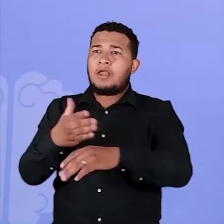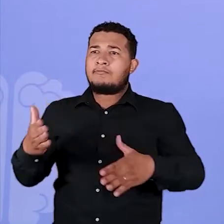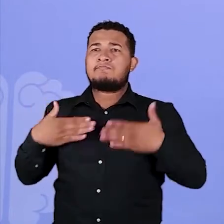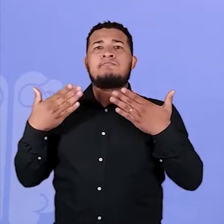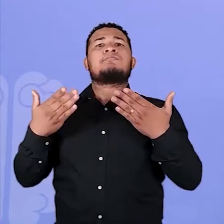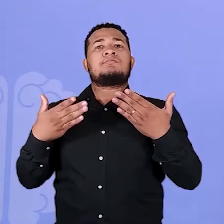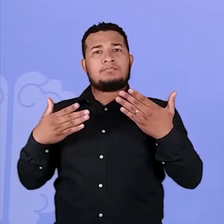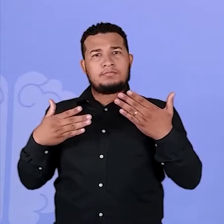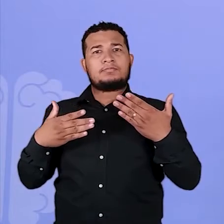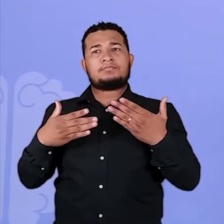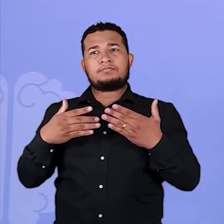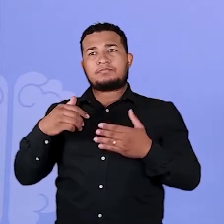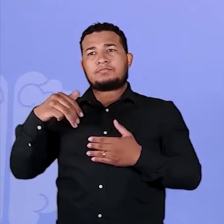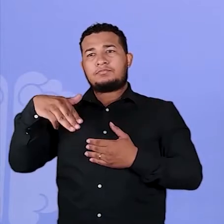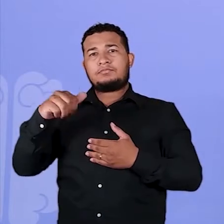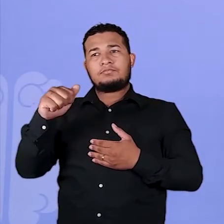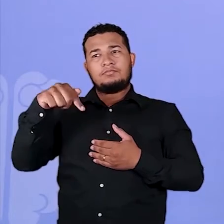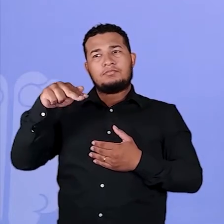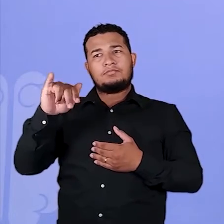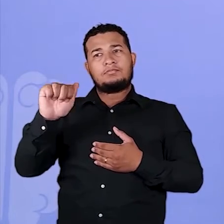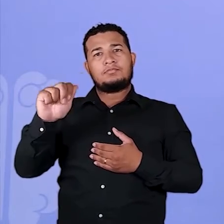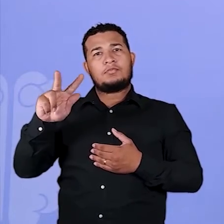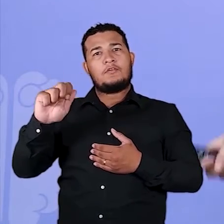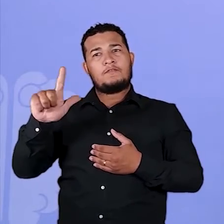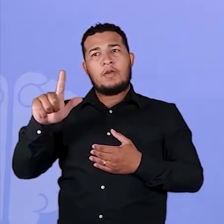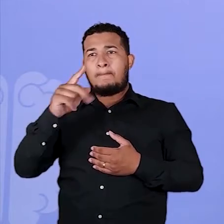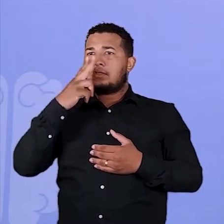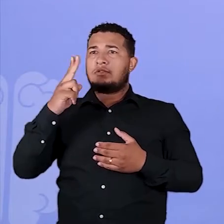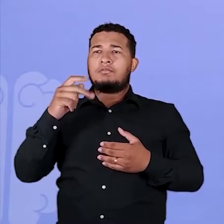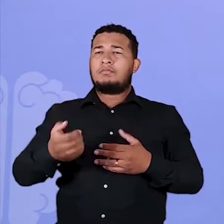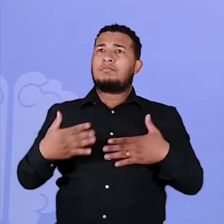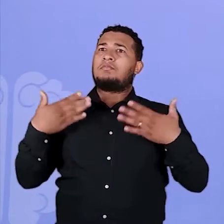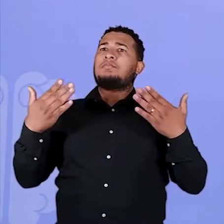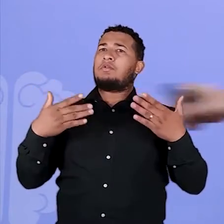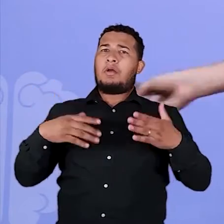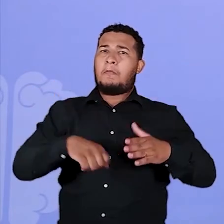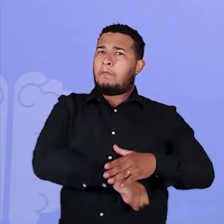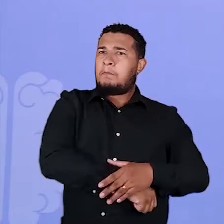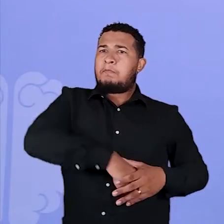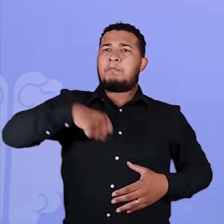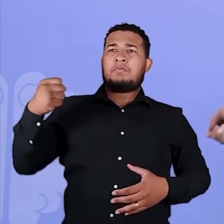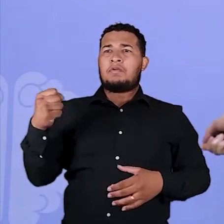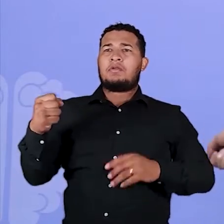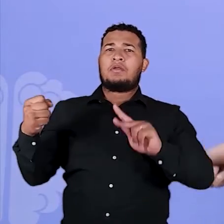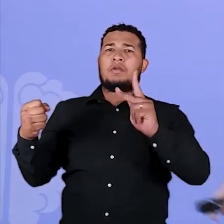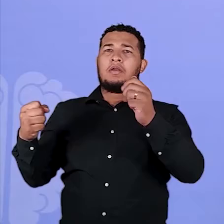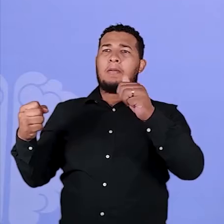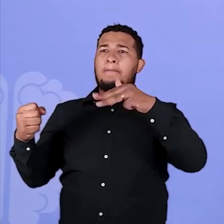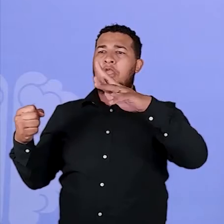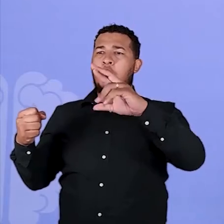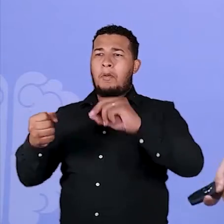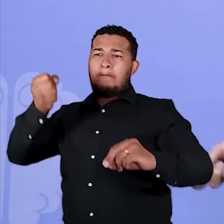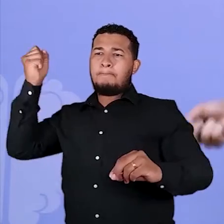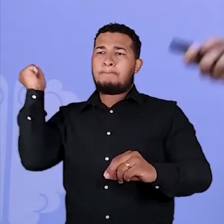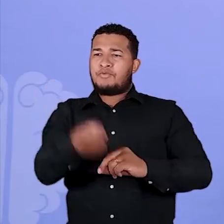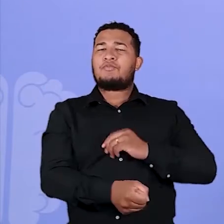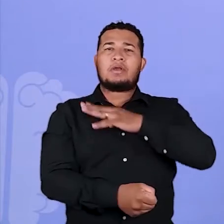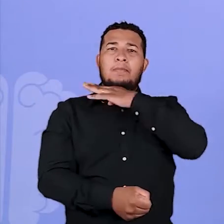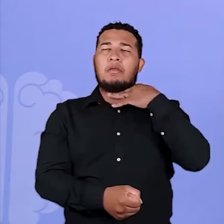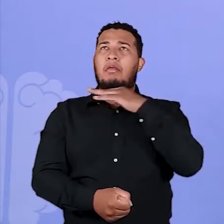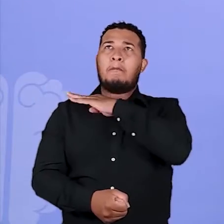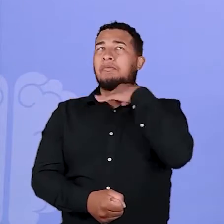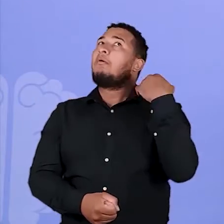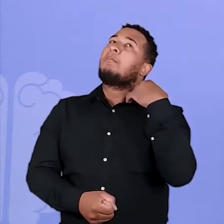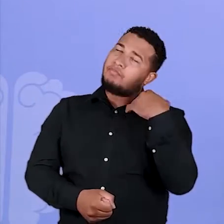colônia, de surpresa, Maquiavel nos conta que o príncipe saca uma espada e decapita Ramiro Dorco em praça pública. E